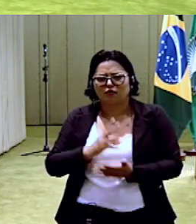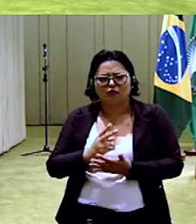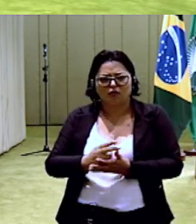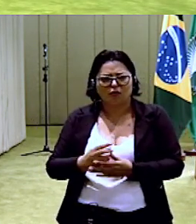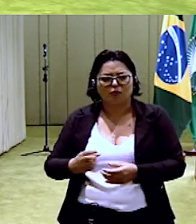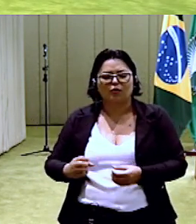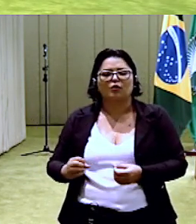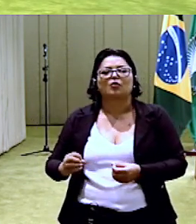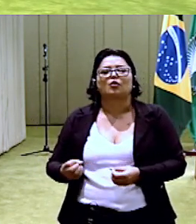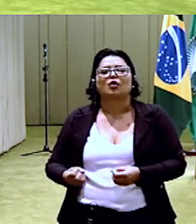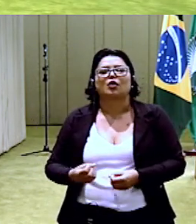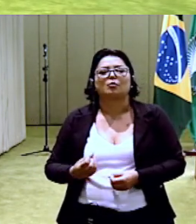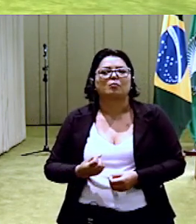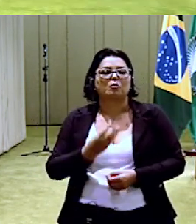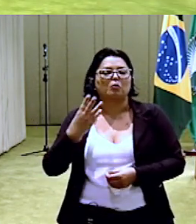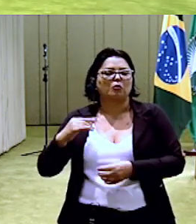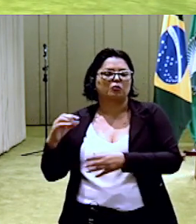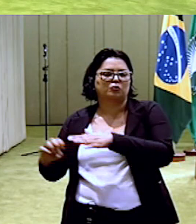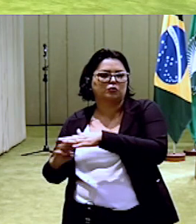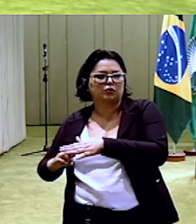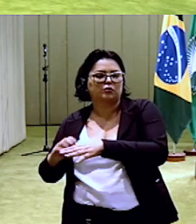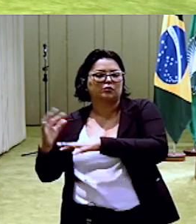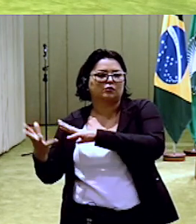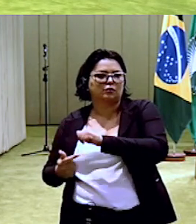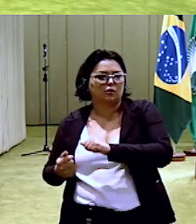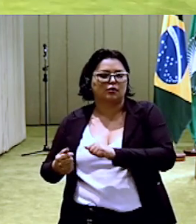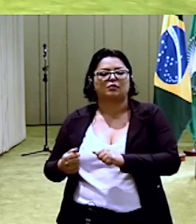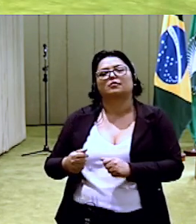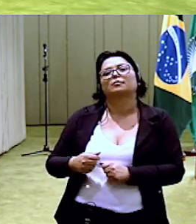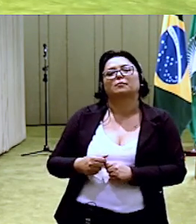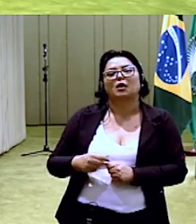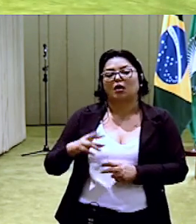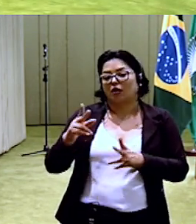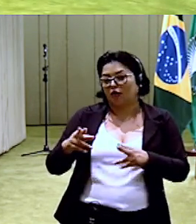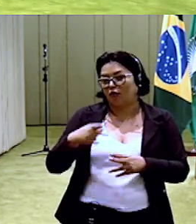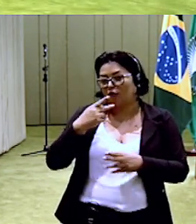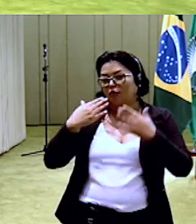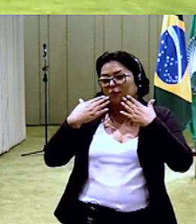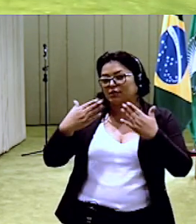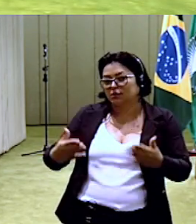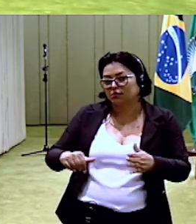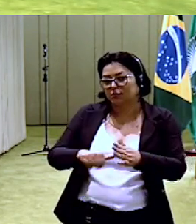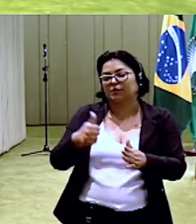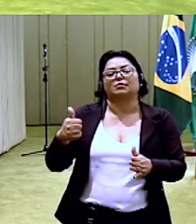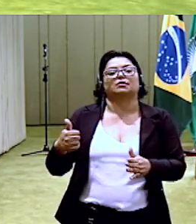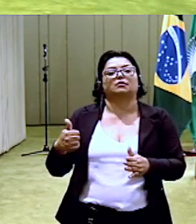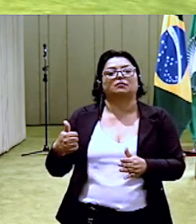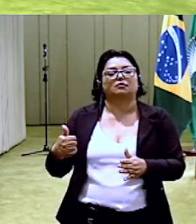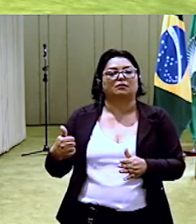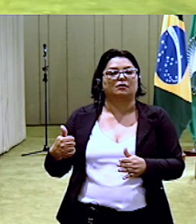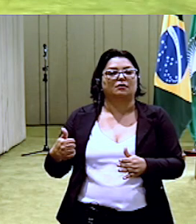as empresas multinacionais, como estava a falar a nossa colega inicialmente, né? Que tem os seus defeitos dessa